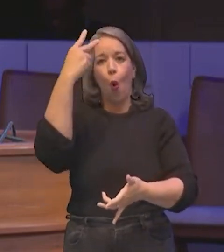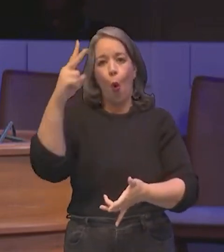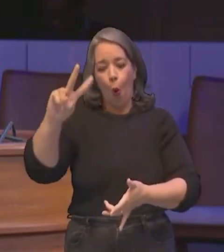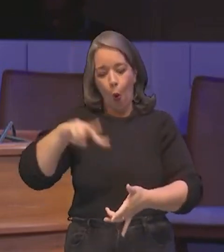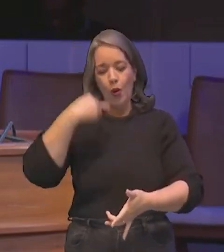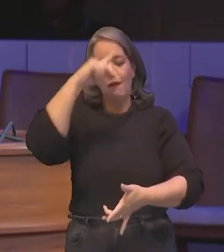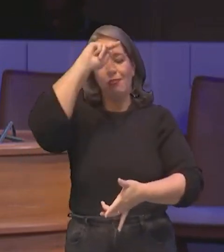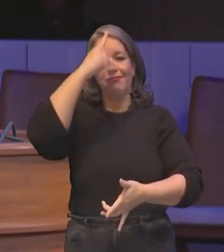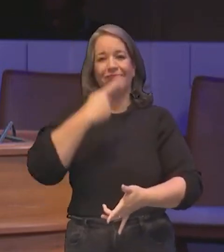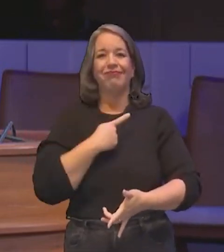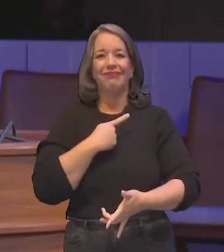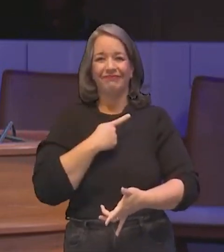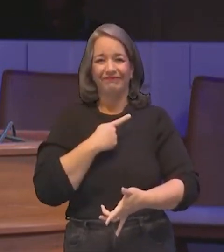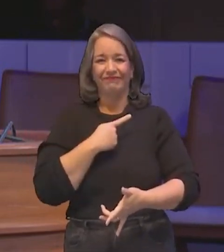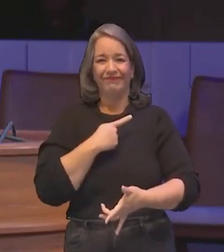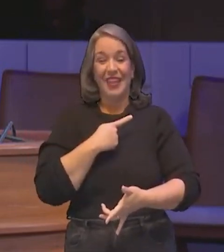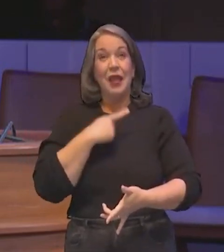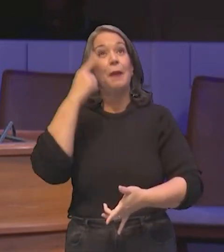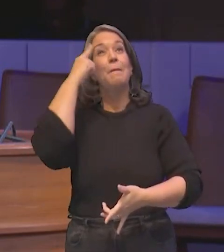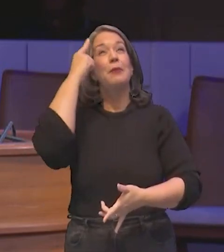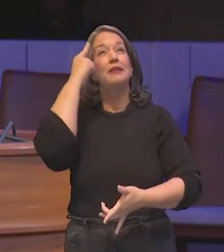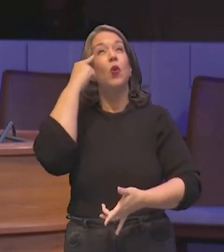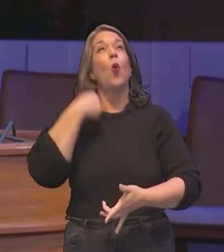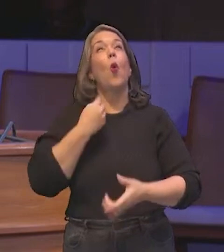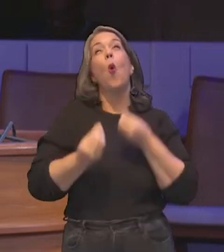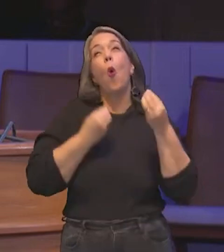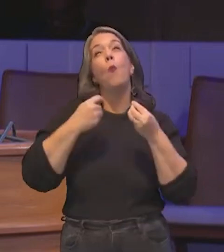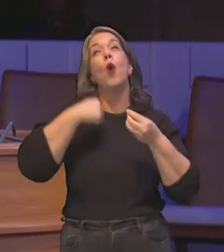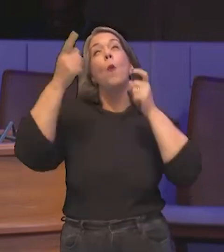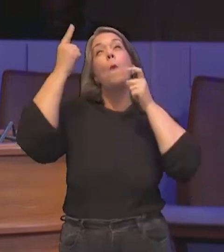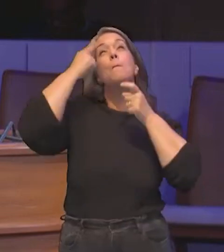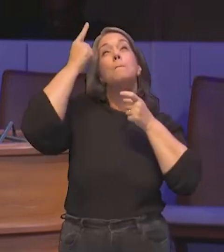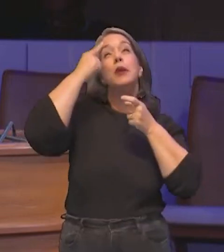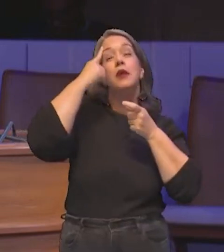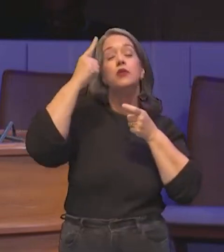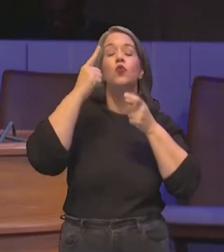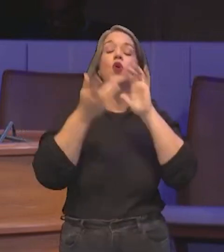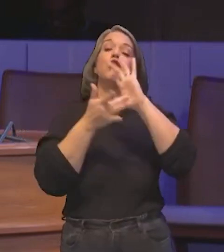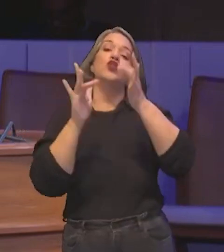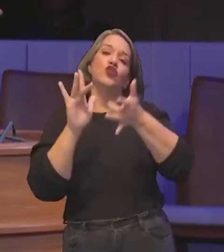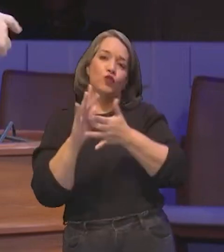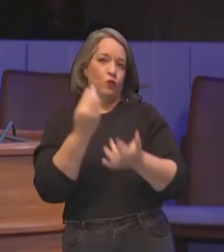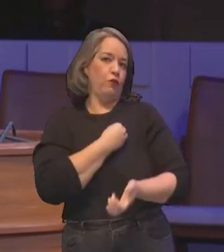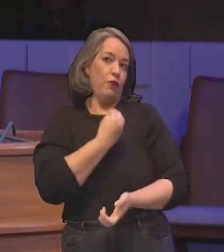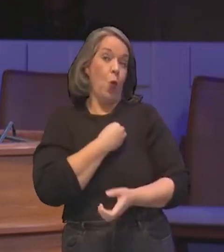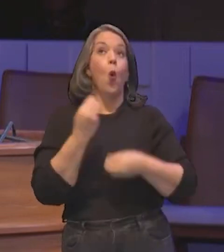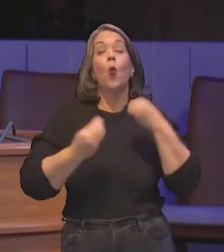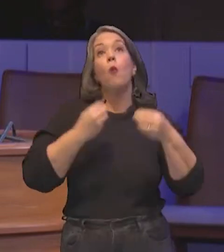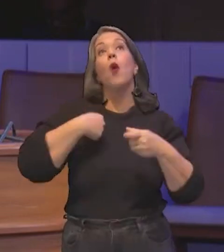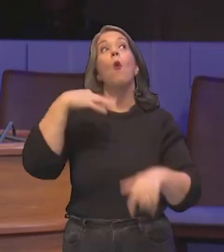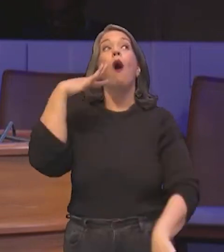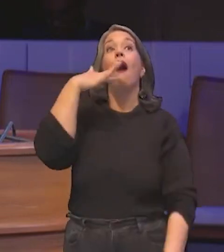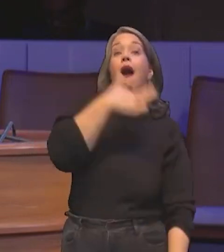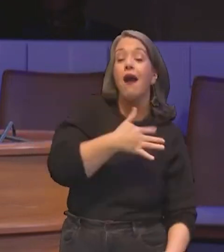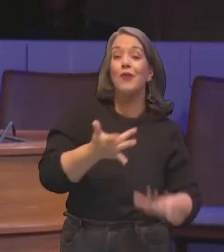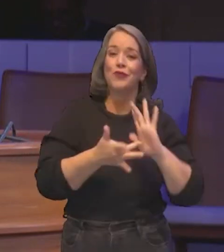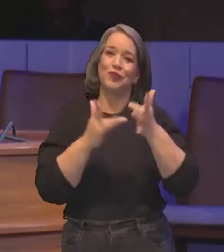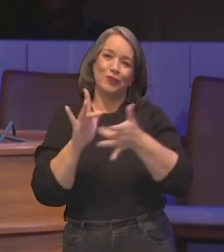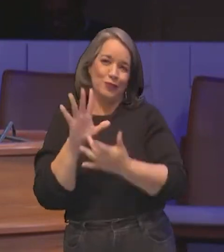Não importa quão difícil seja que a minha pessoa siga essa mesma trajetória.